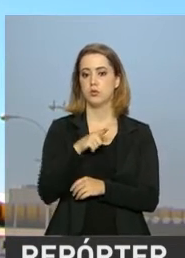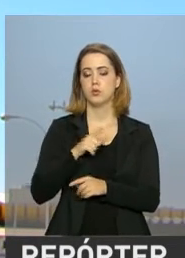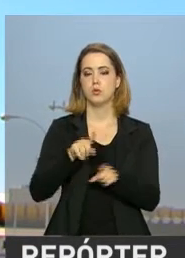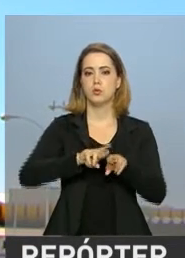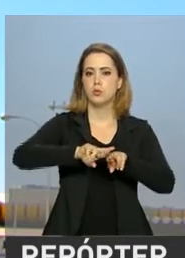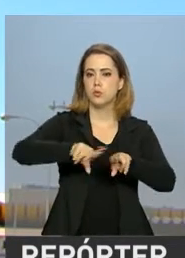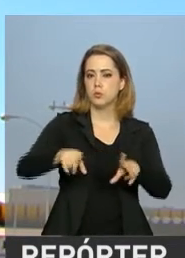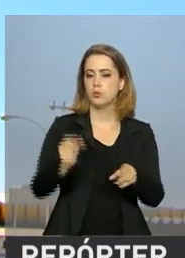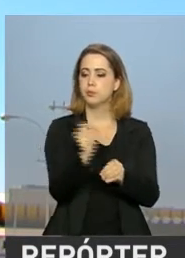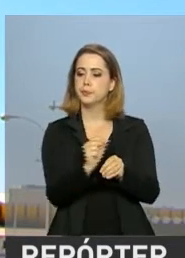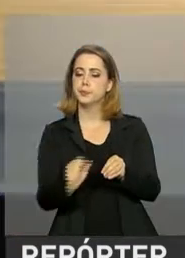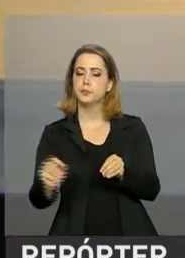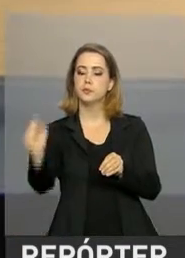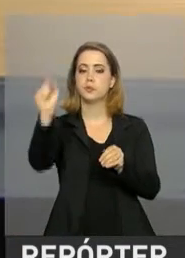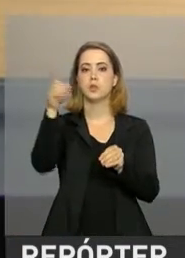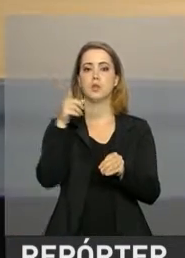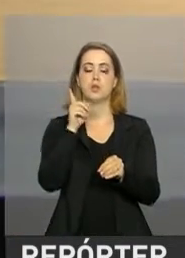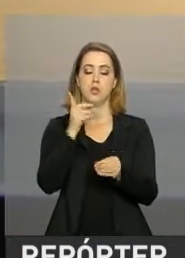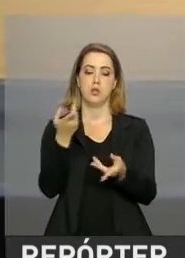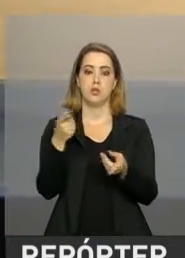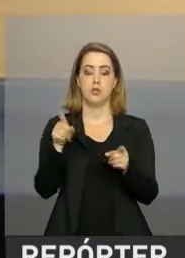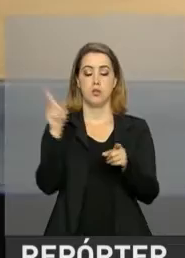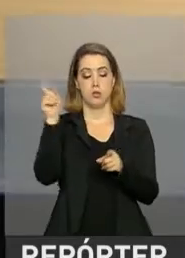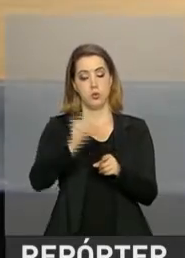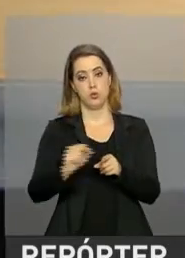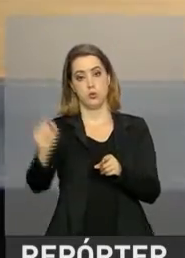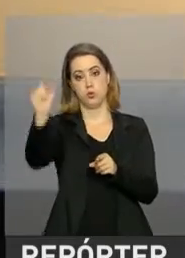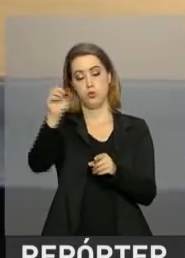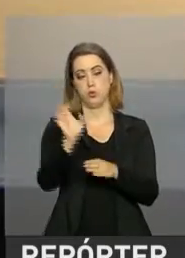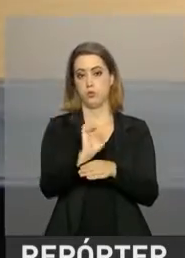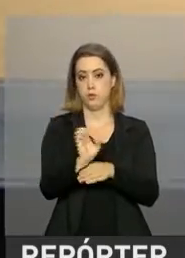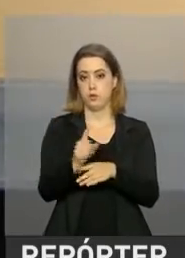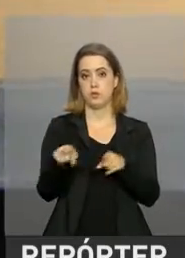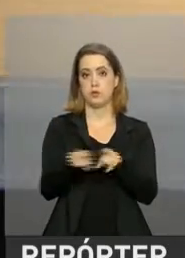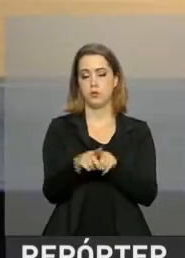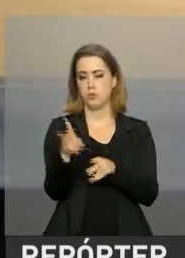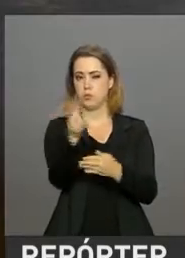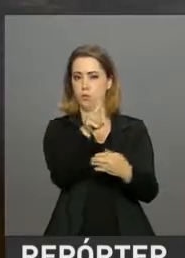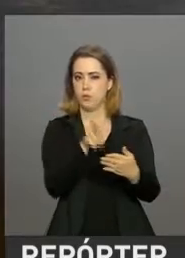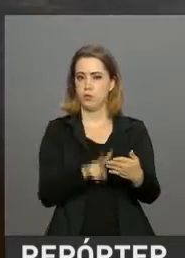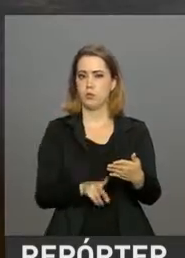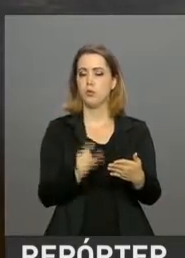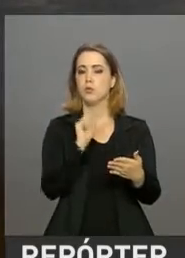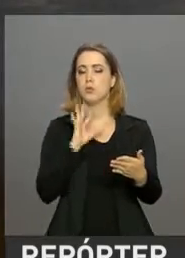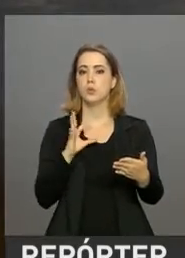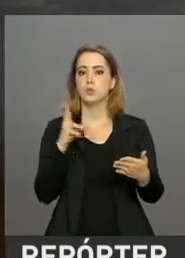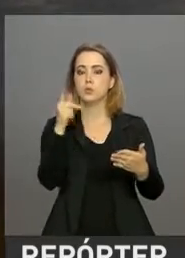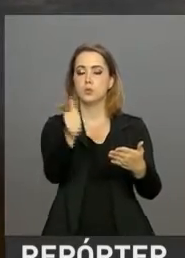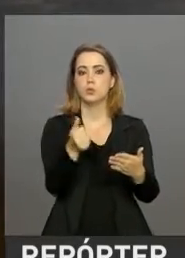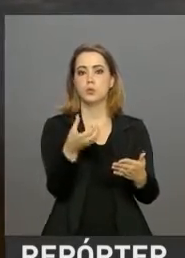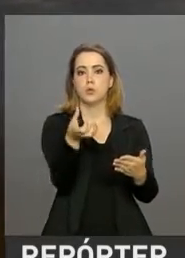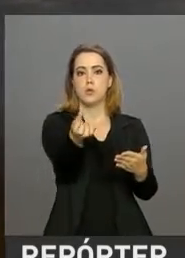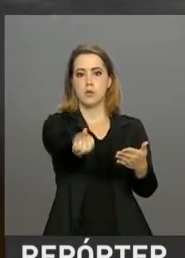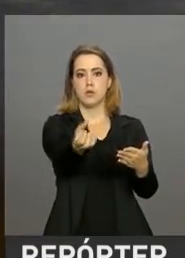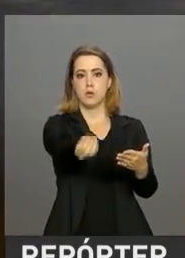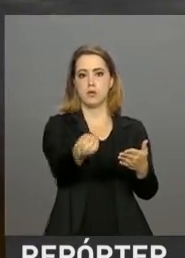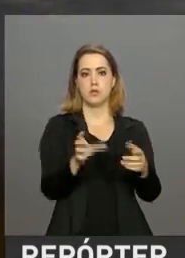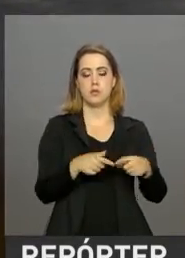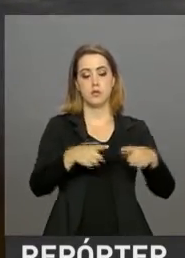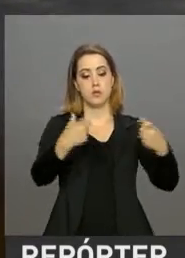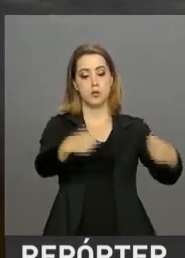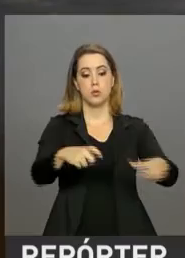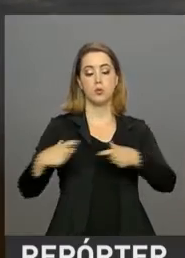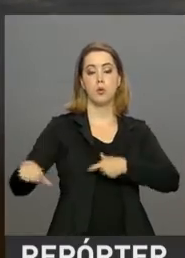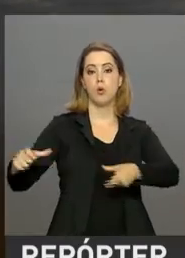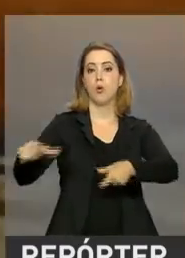são paulo paraná santa catarina e rio grande do sul serão vistoriados até o dia 4 de novembro 60 armazéns públicos e